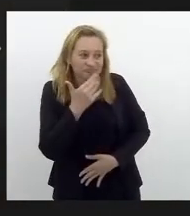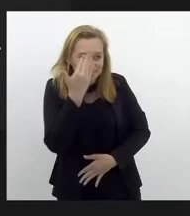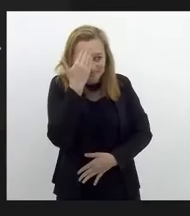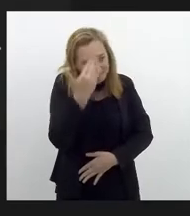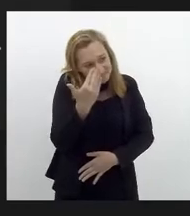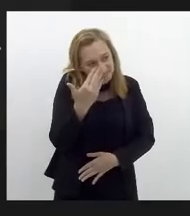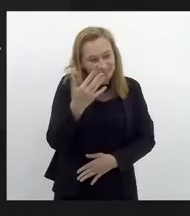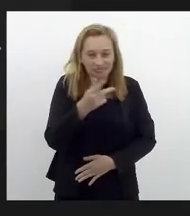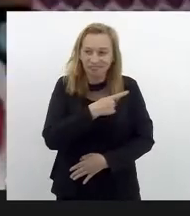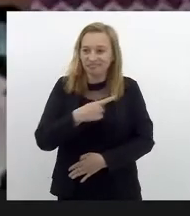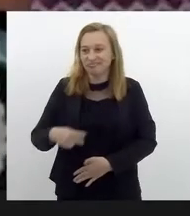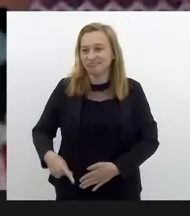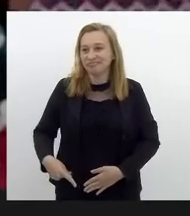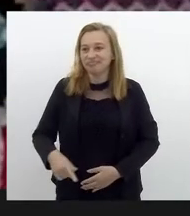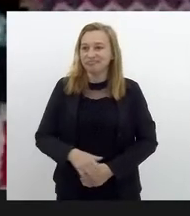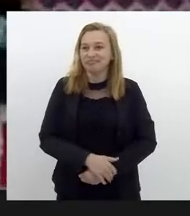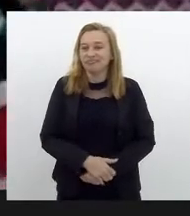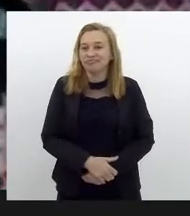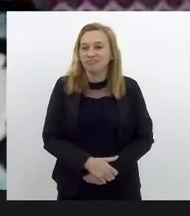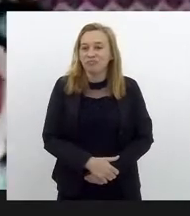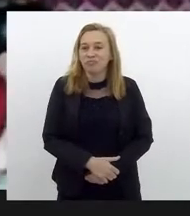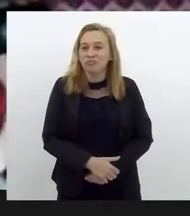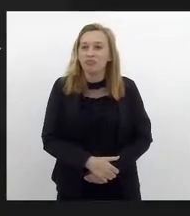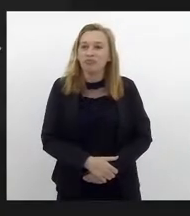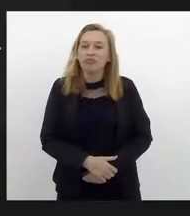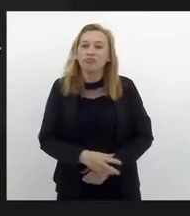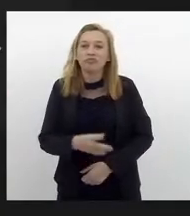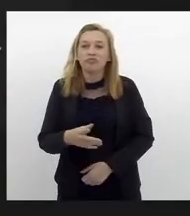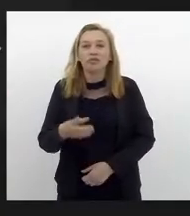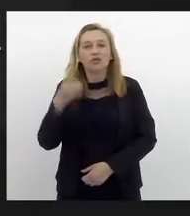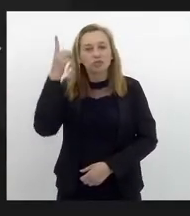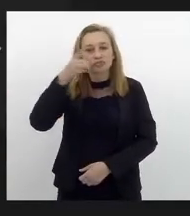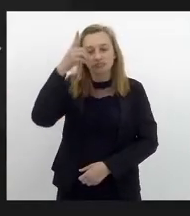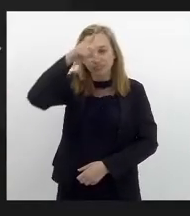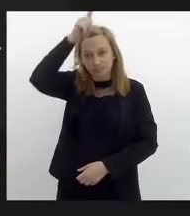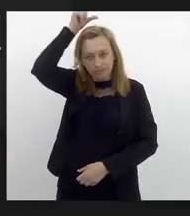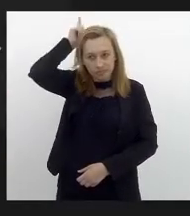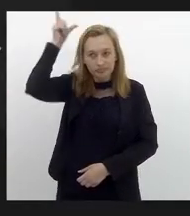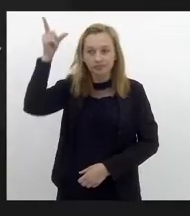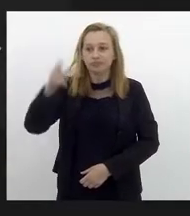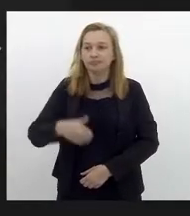Obrigada, presidente. Deputado Luiz Paulo.